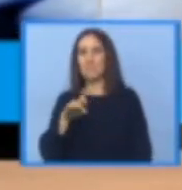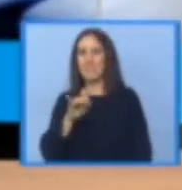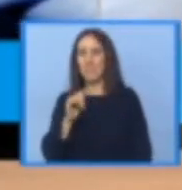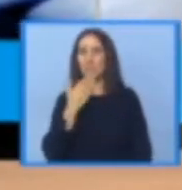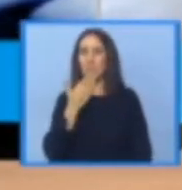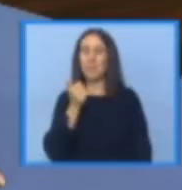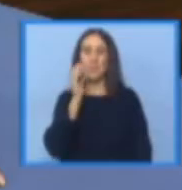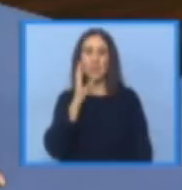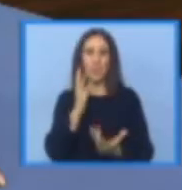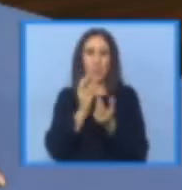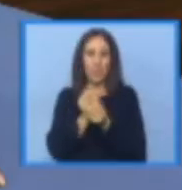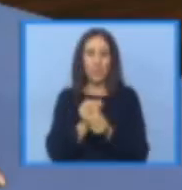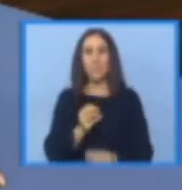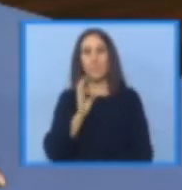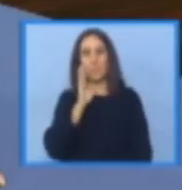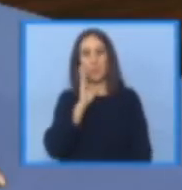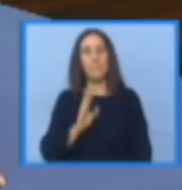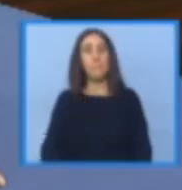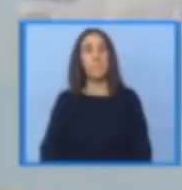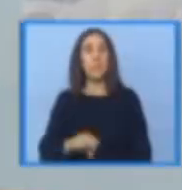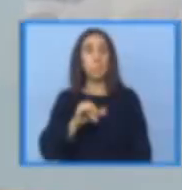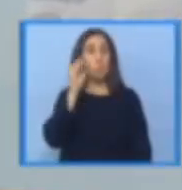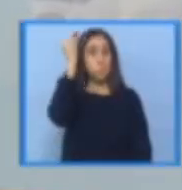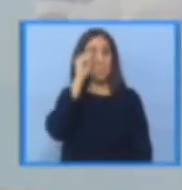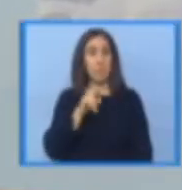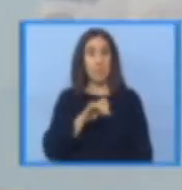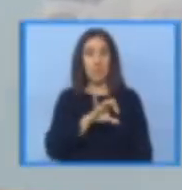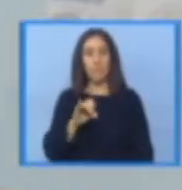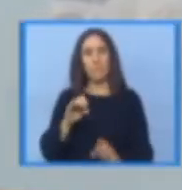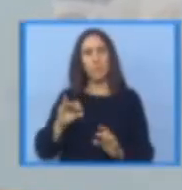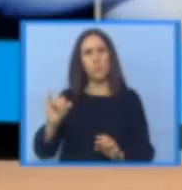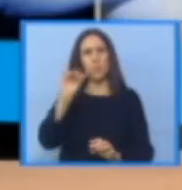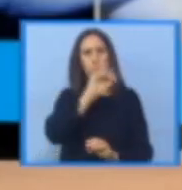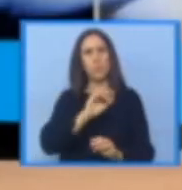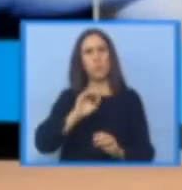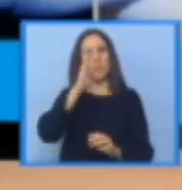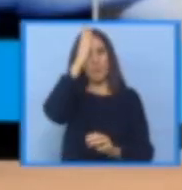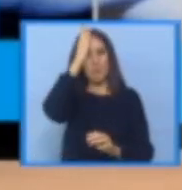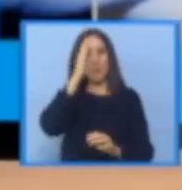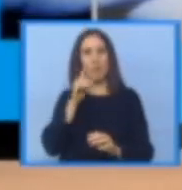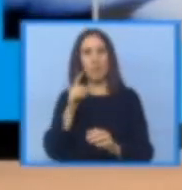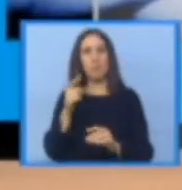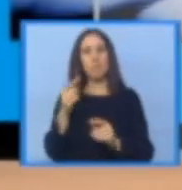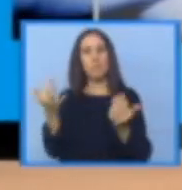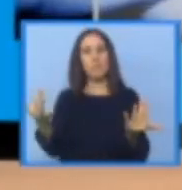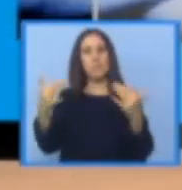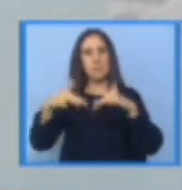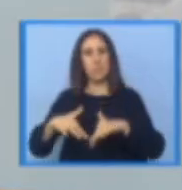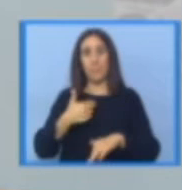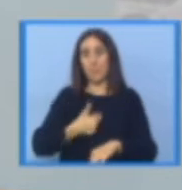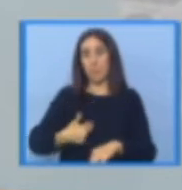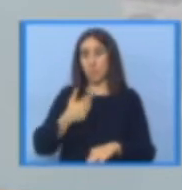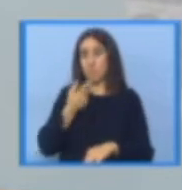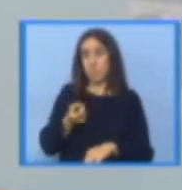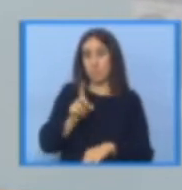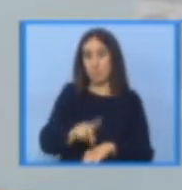connosco. Falávamos de Nínive, mas há outras localidades no Iraque que estão a receber cristãos